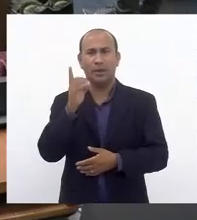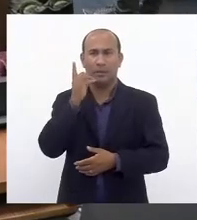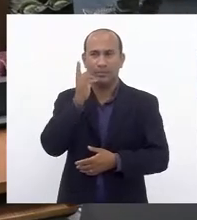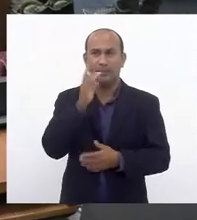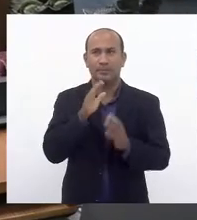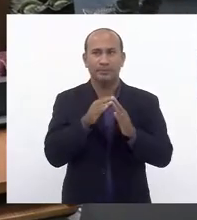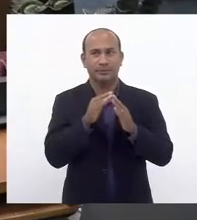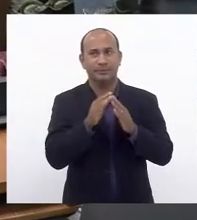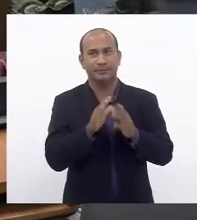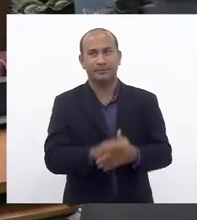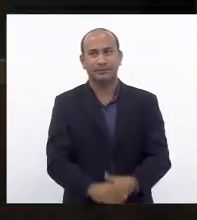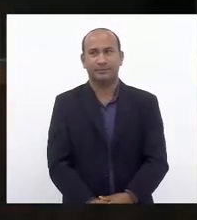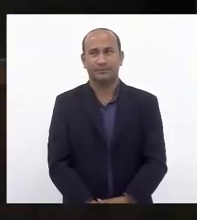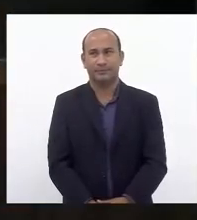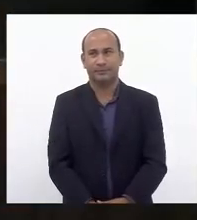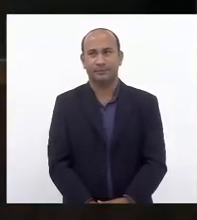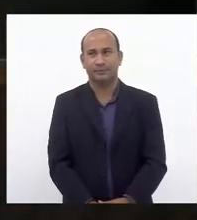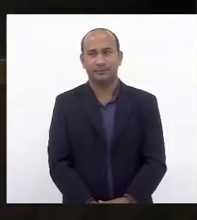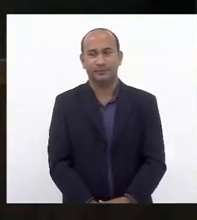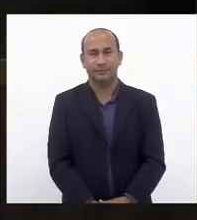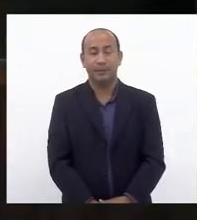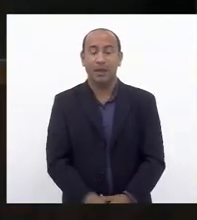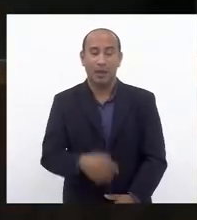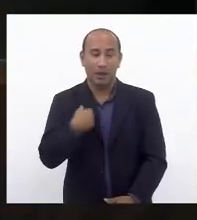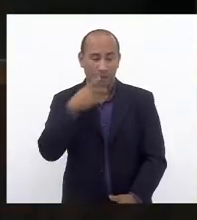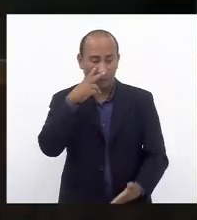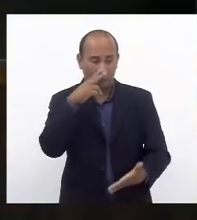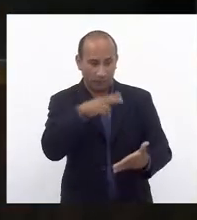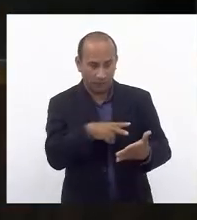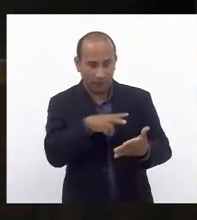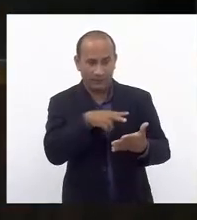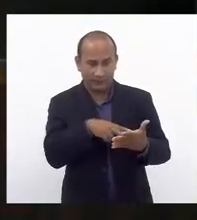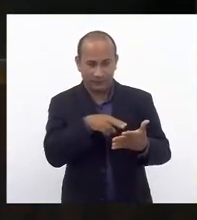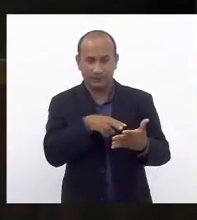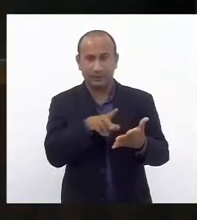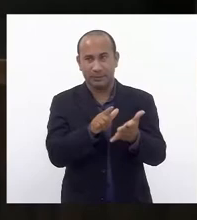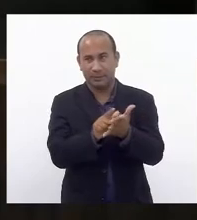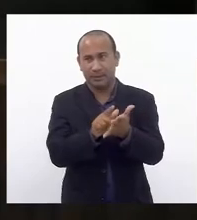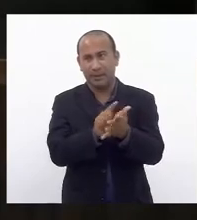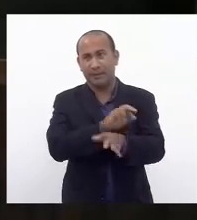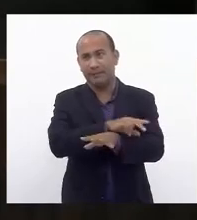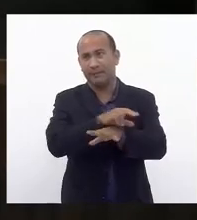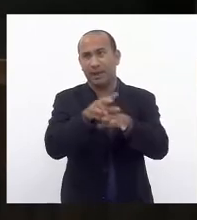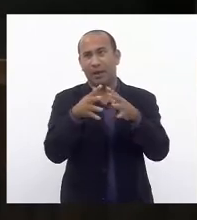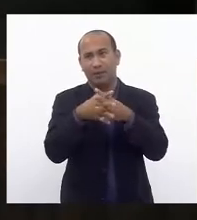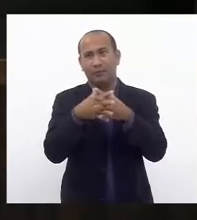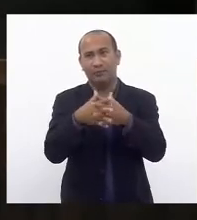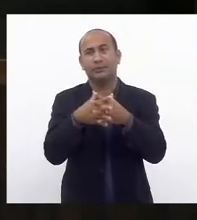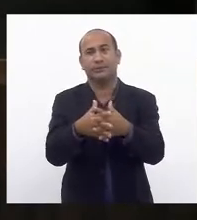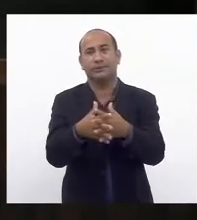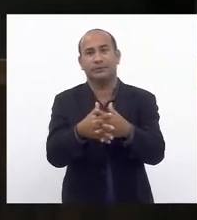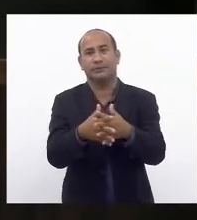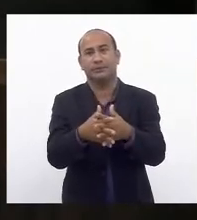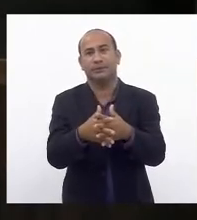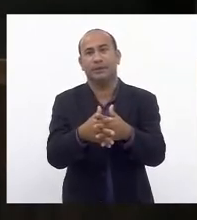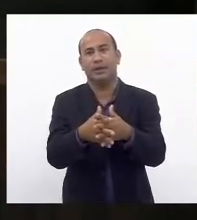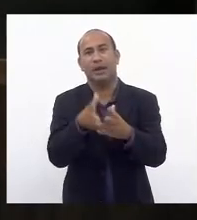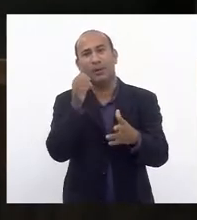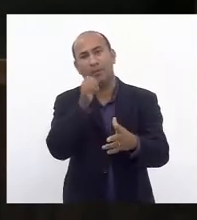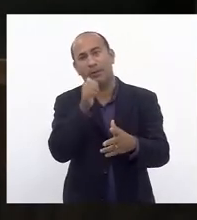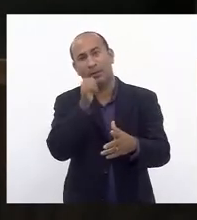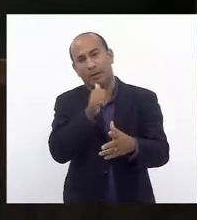presidente. Eu estou passando a vista aqui nas emendas e tem muitas emendas que estão confundindo a Procuradoria da Mulher